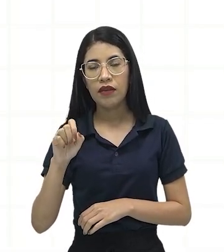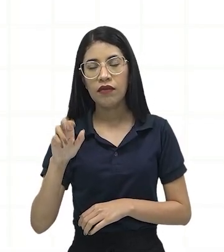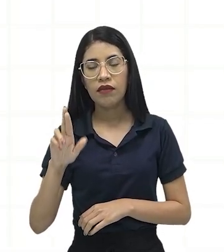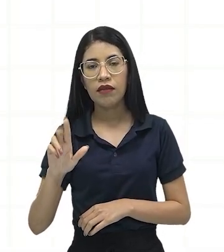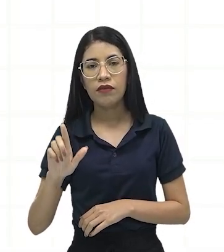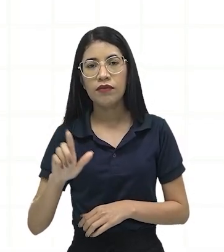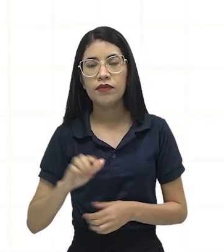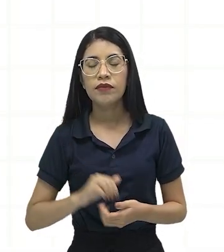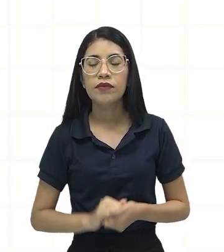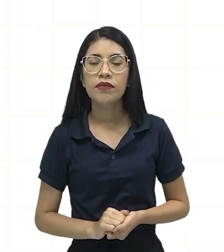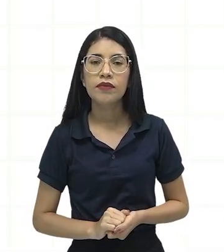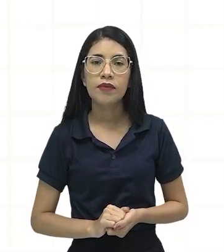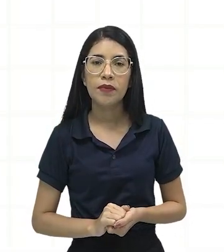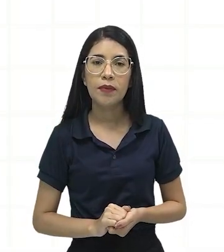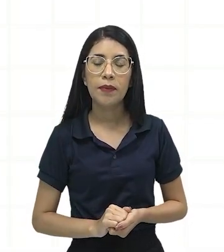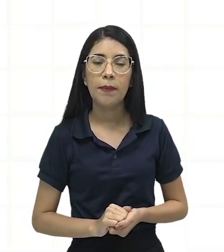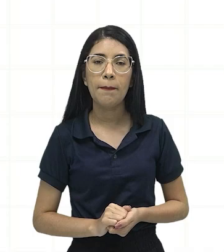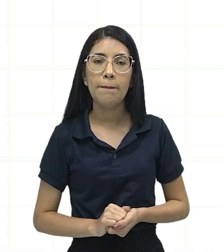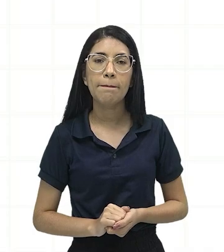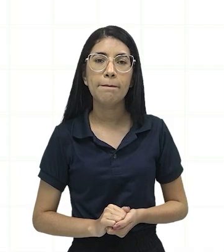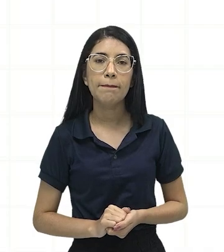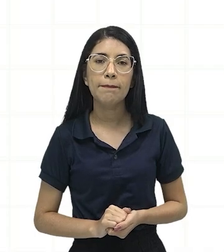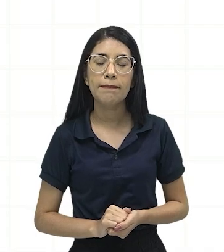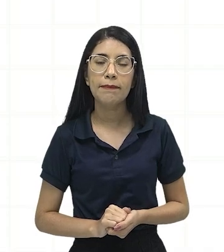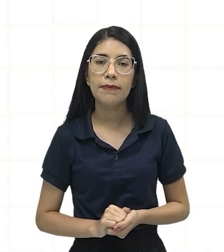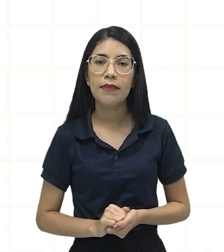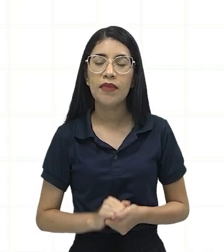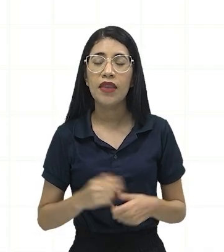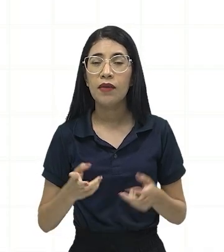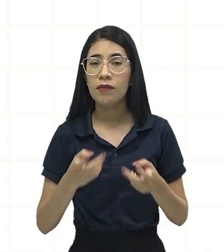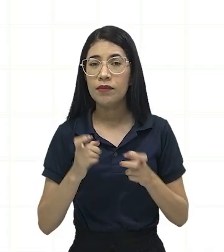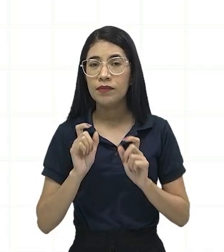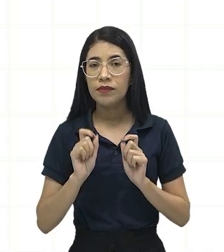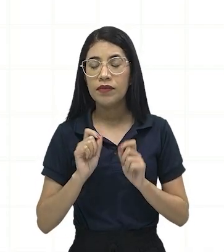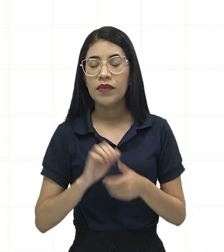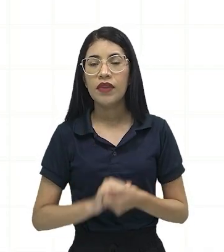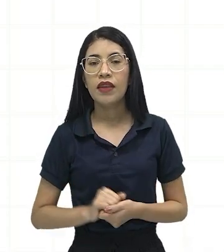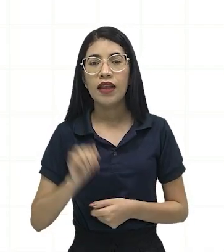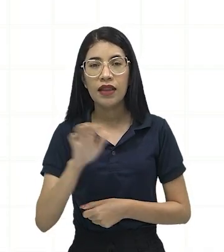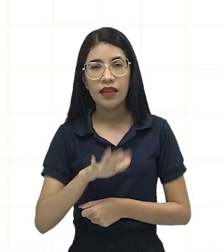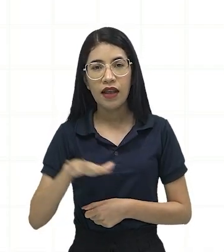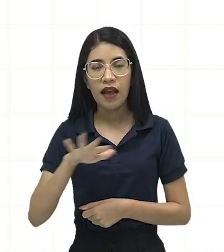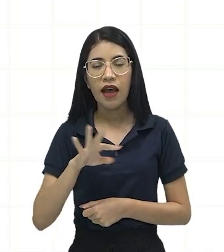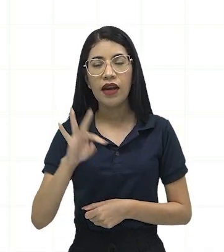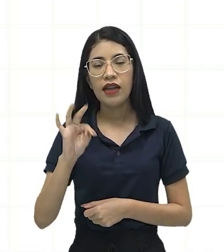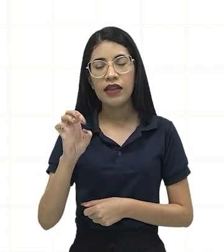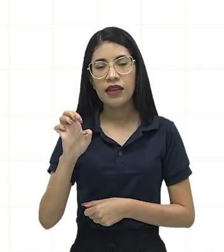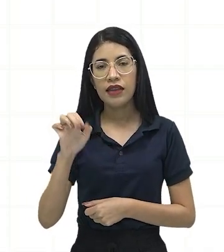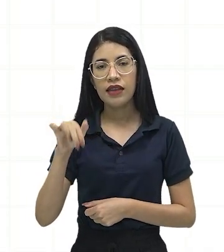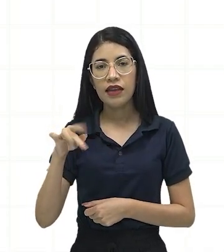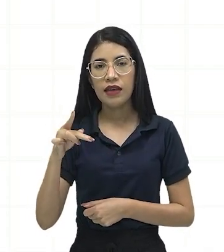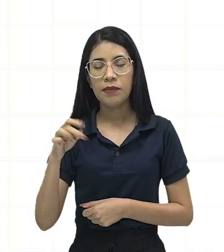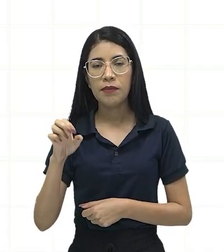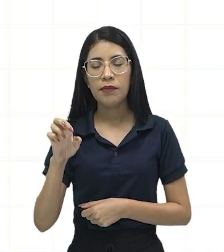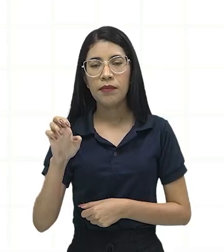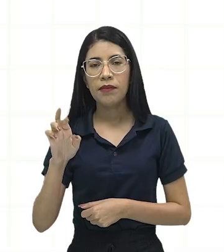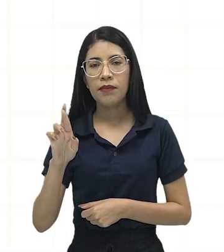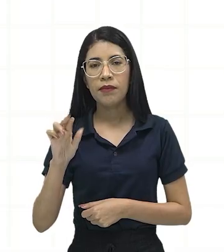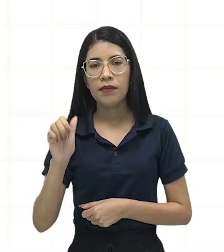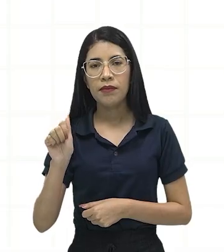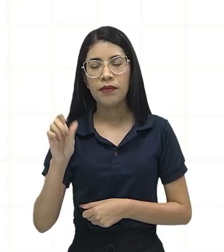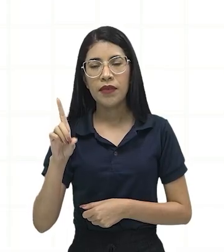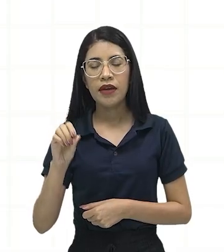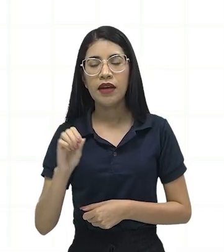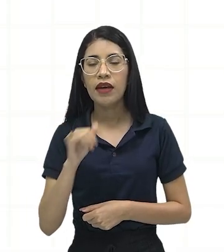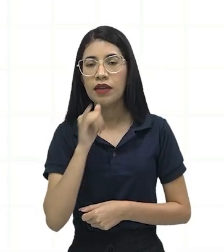ou intertropical, né? Aí percebam já que na zona temperada, né? Por exemplo,